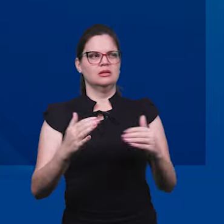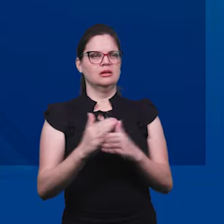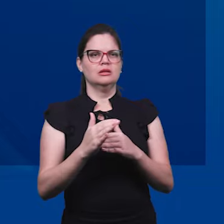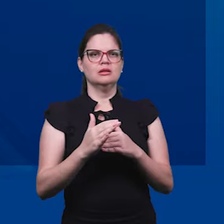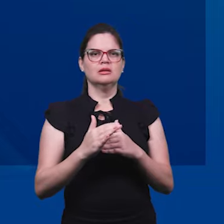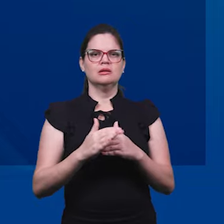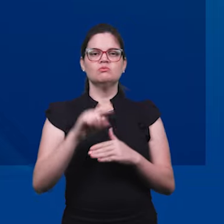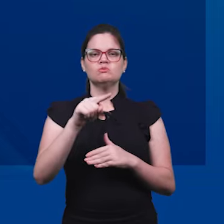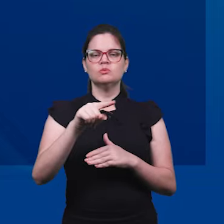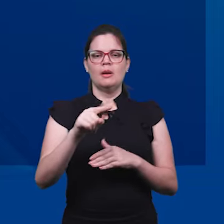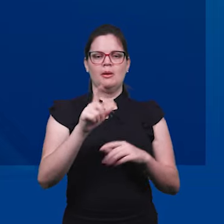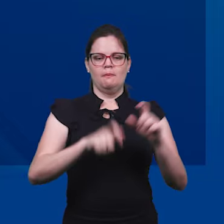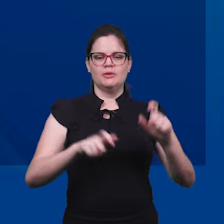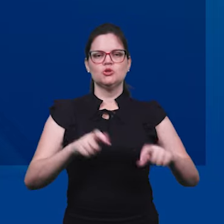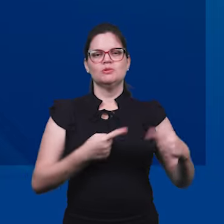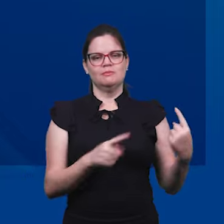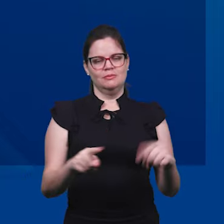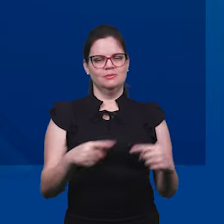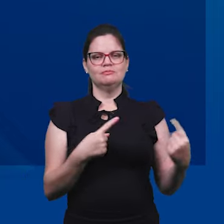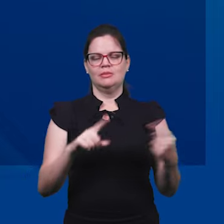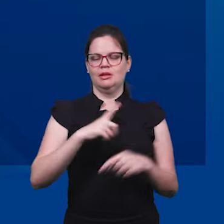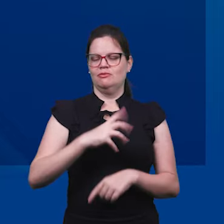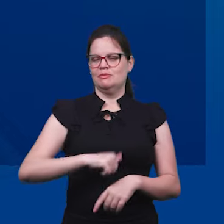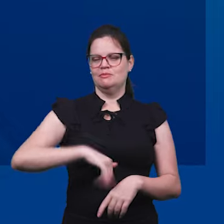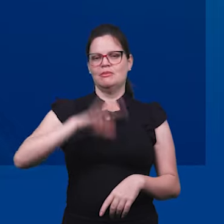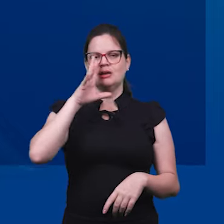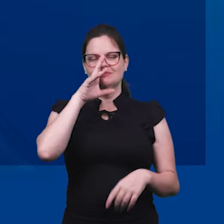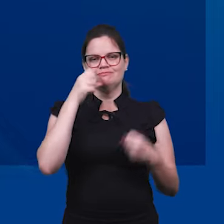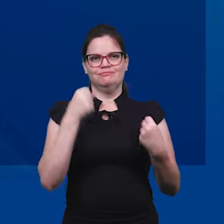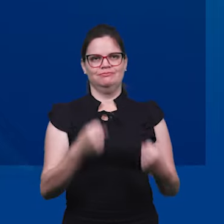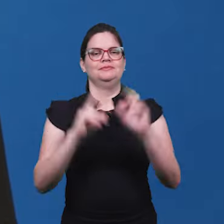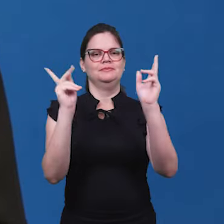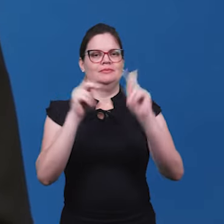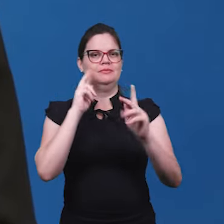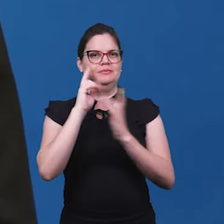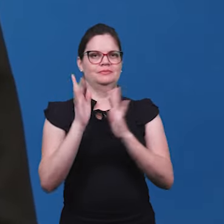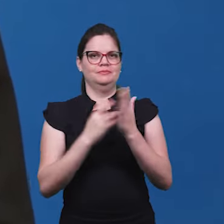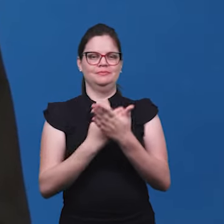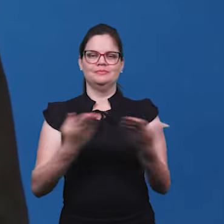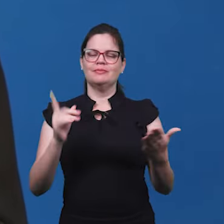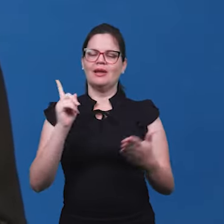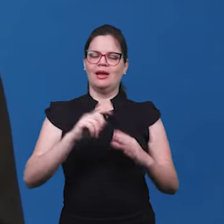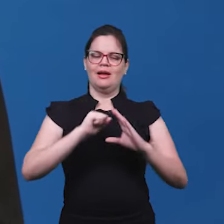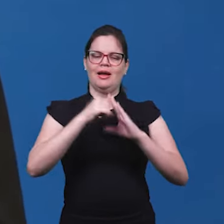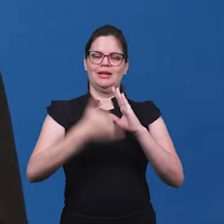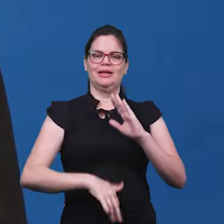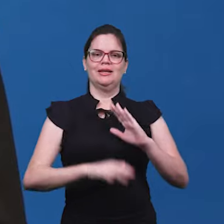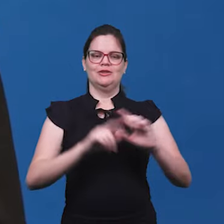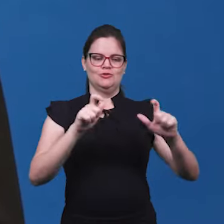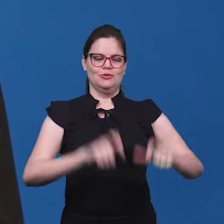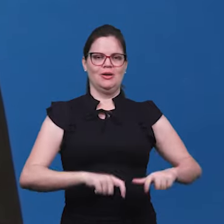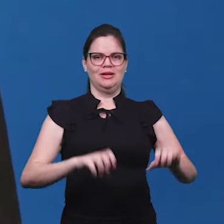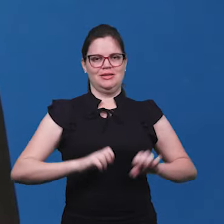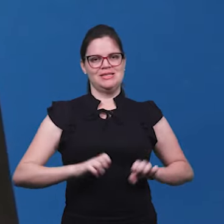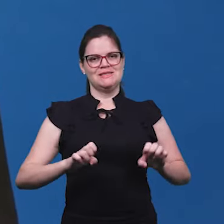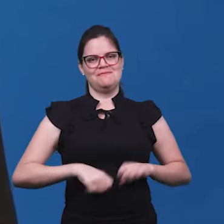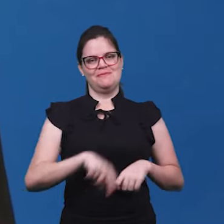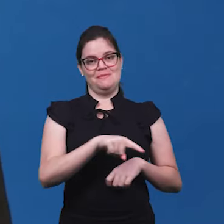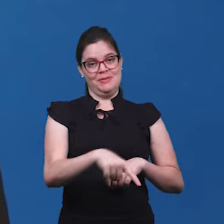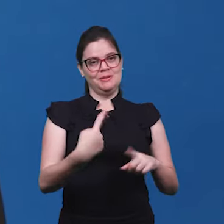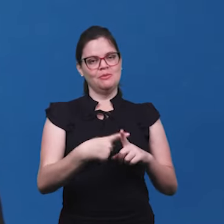303 a 313, onde essas perseguições foram intensificadas. Isso mesmo, Felipe, é a característica da igreja